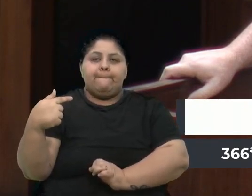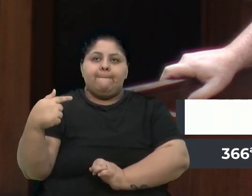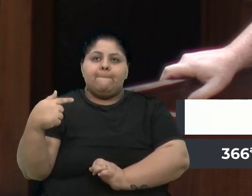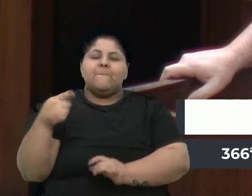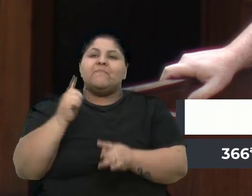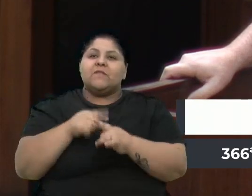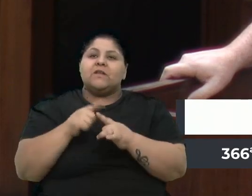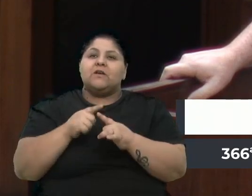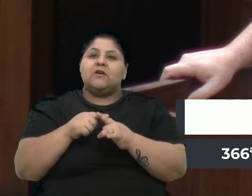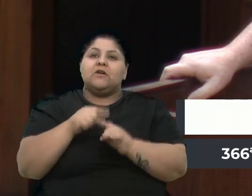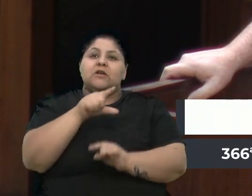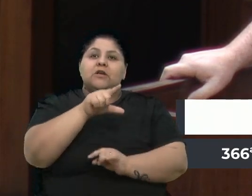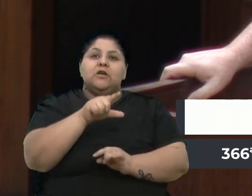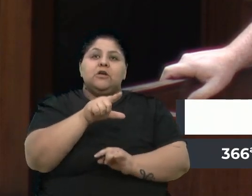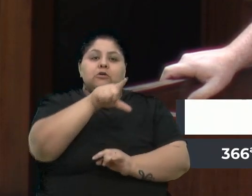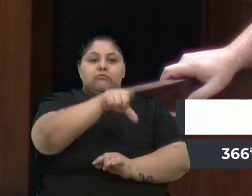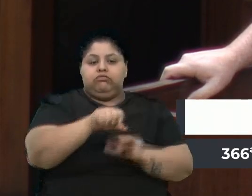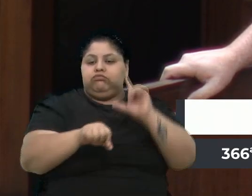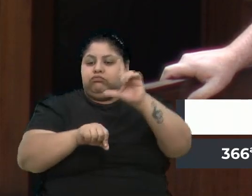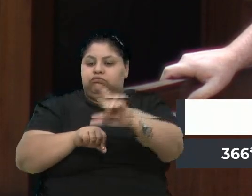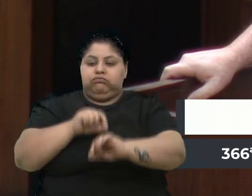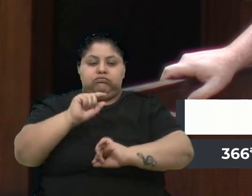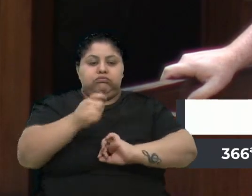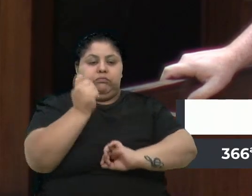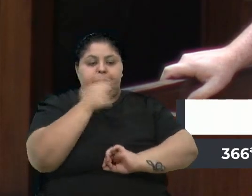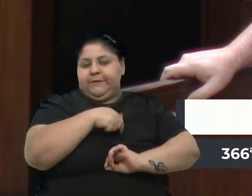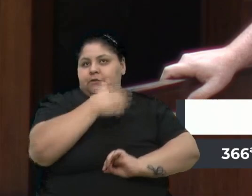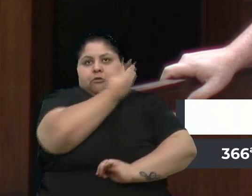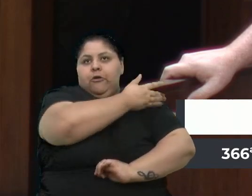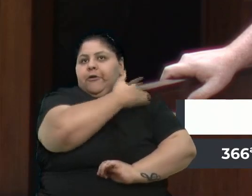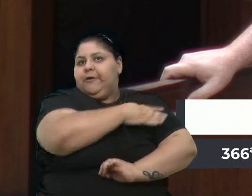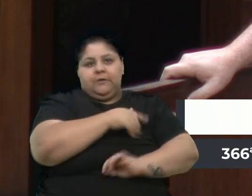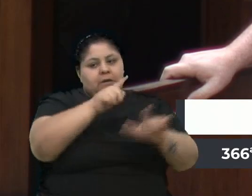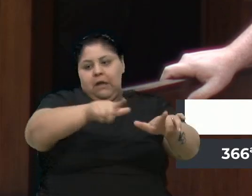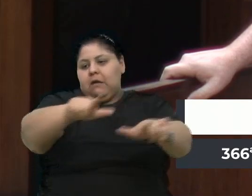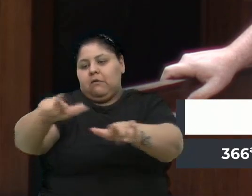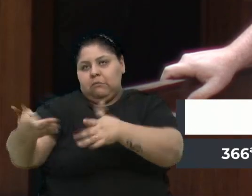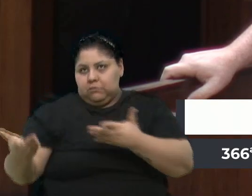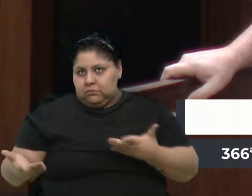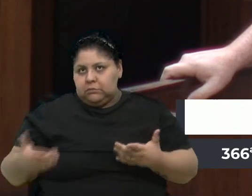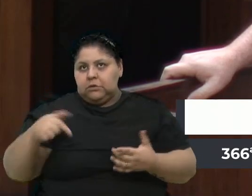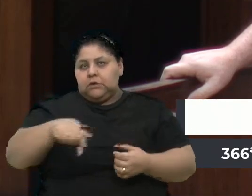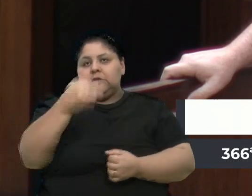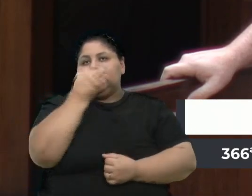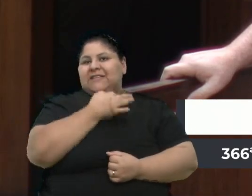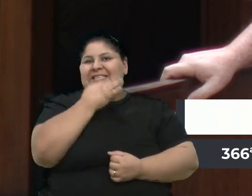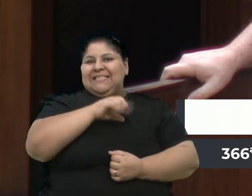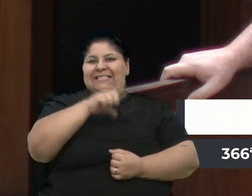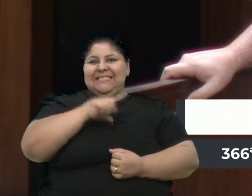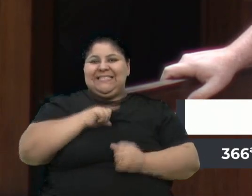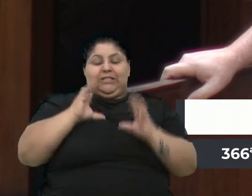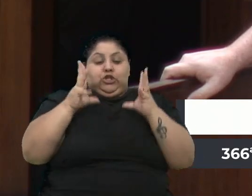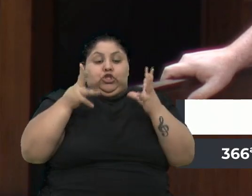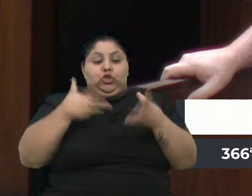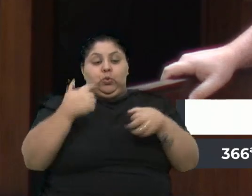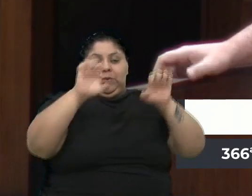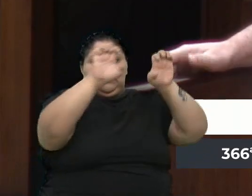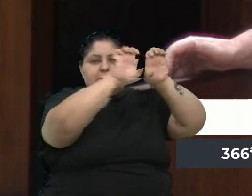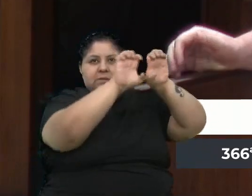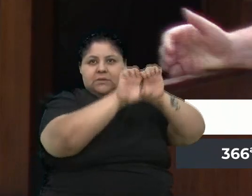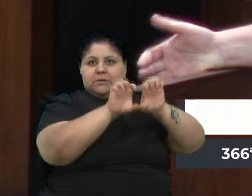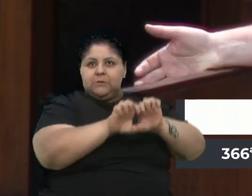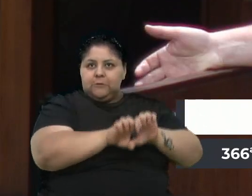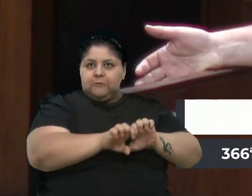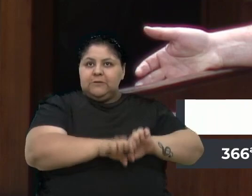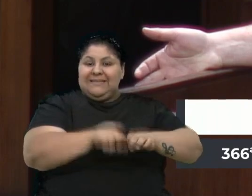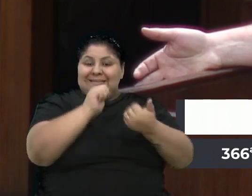Porque essas seleções vão ter que treinar em algum lugar, como aconteceu na Copa 2014, e Caxias do Sul tem toda a estrutura